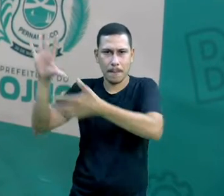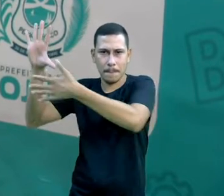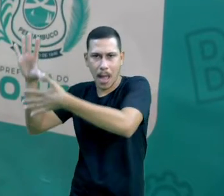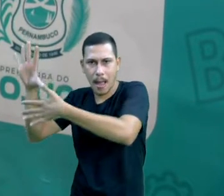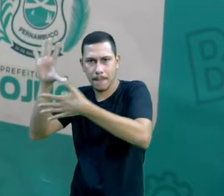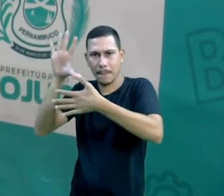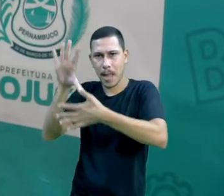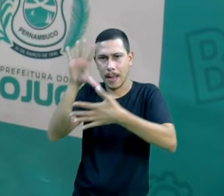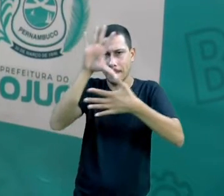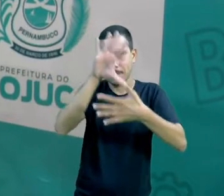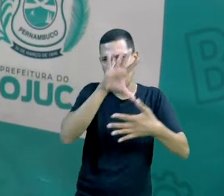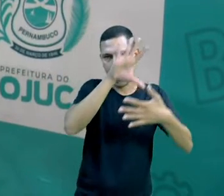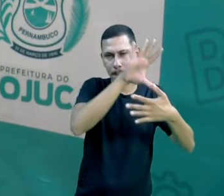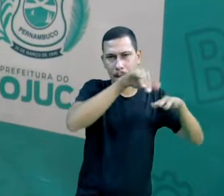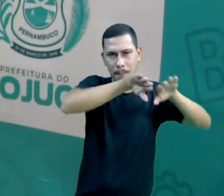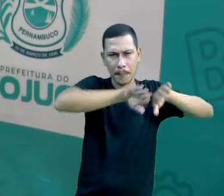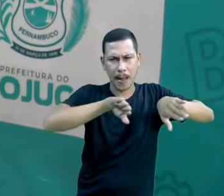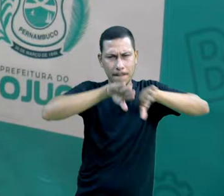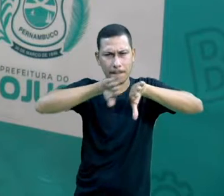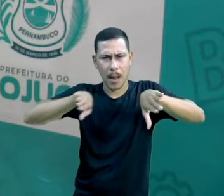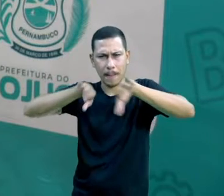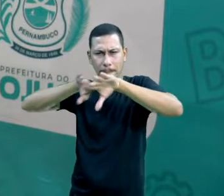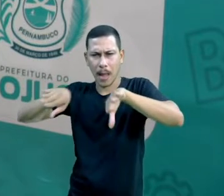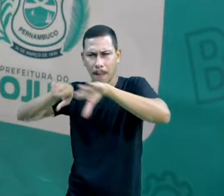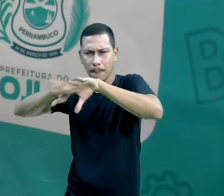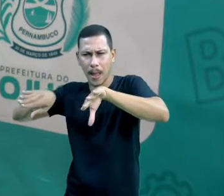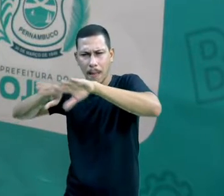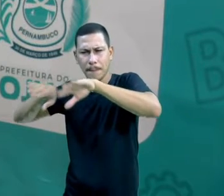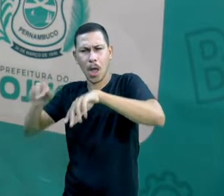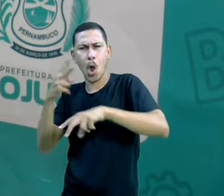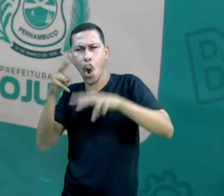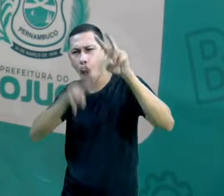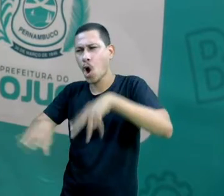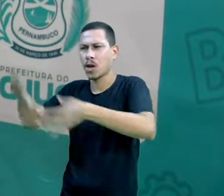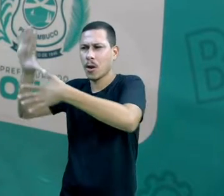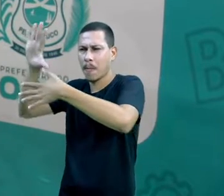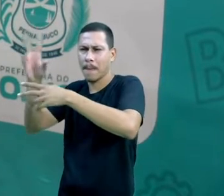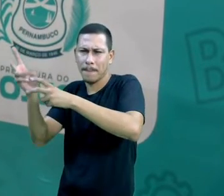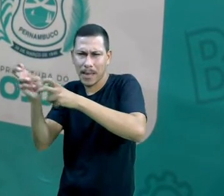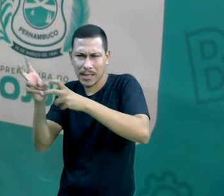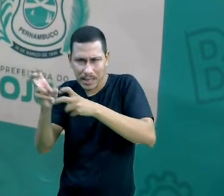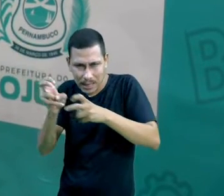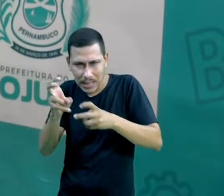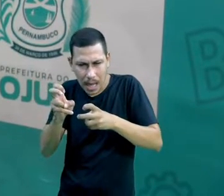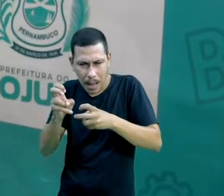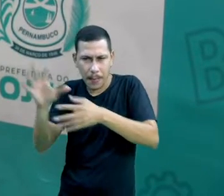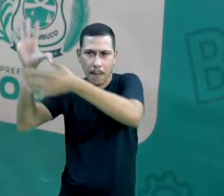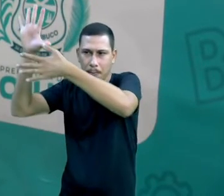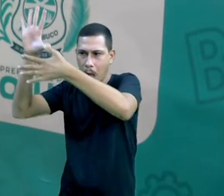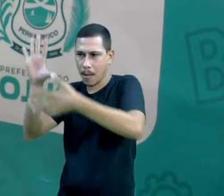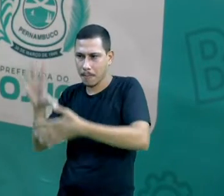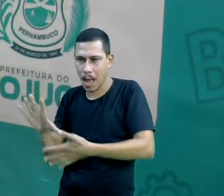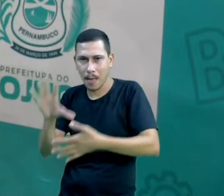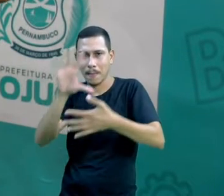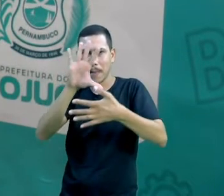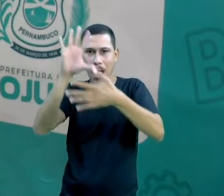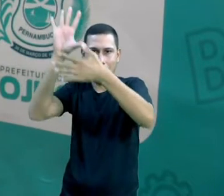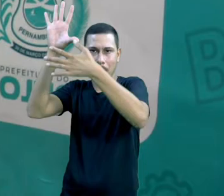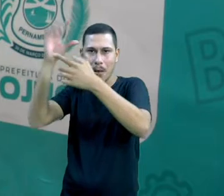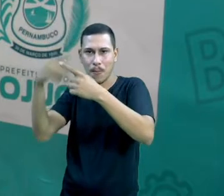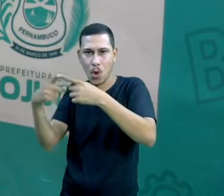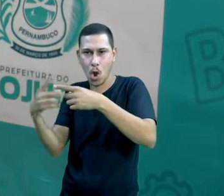observar direitinho, né, se você pegar o mapa mundi, você vai ver que em algumas situações uns continentes encaixam no outro. E